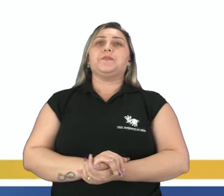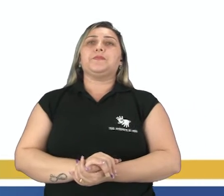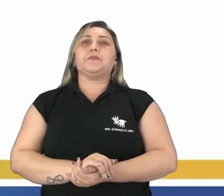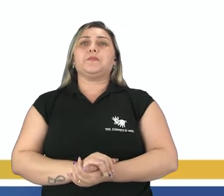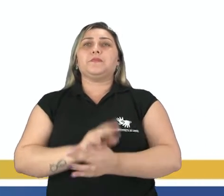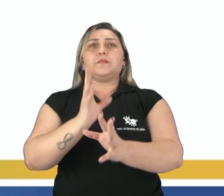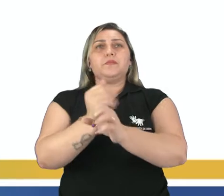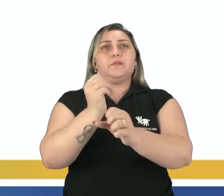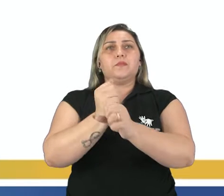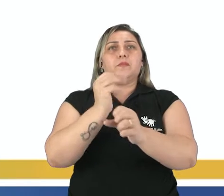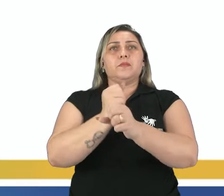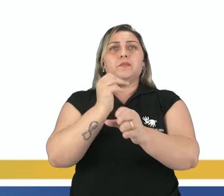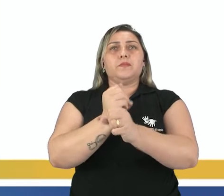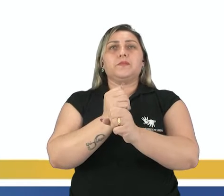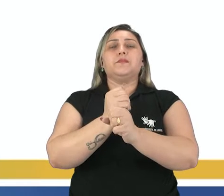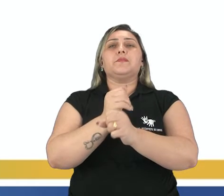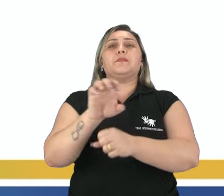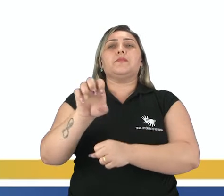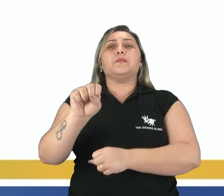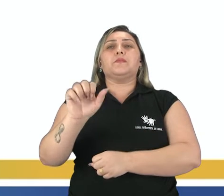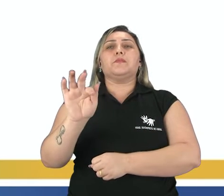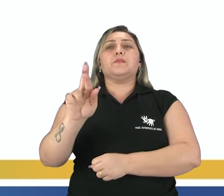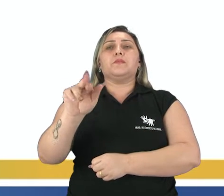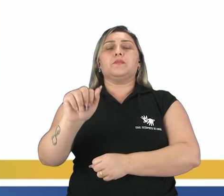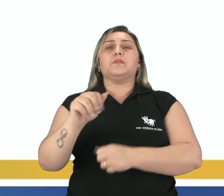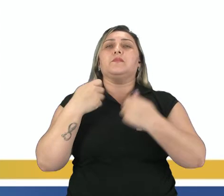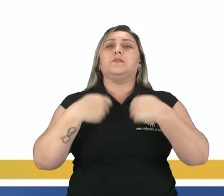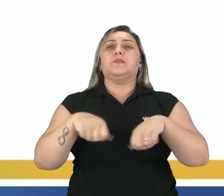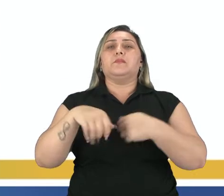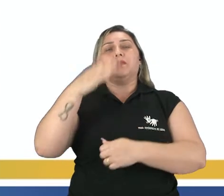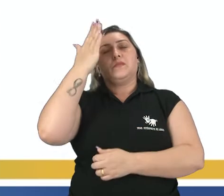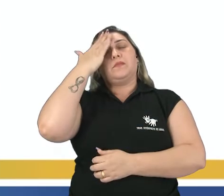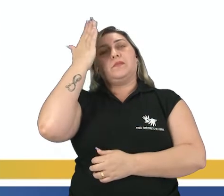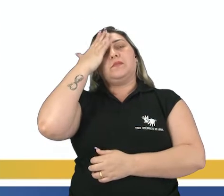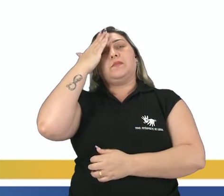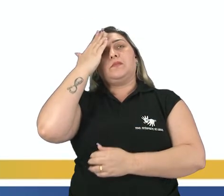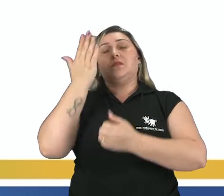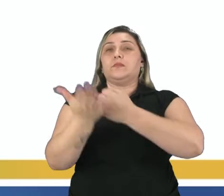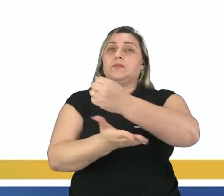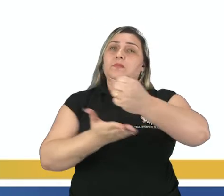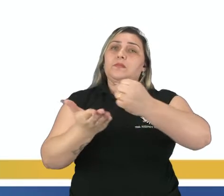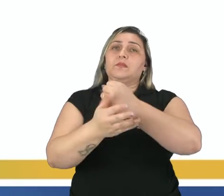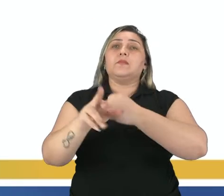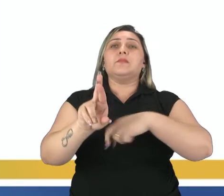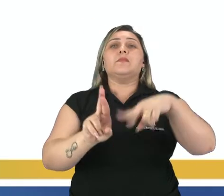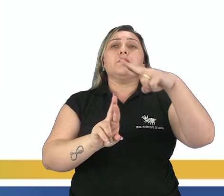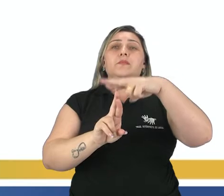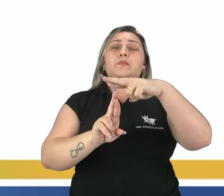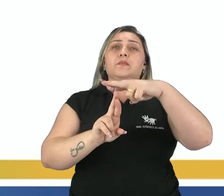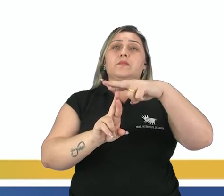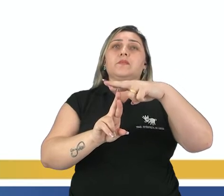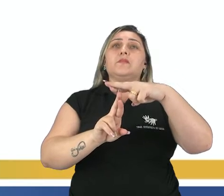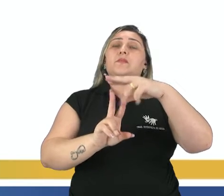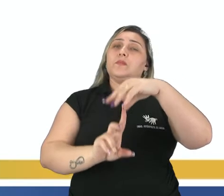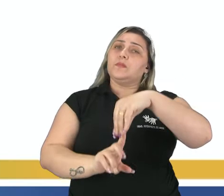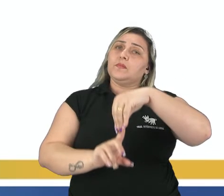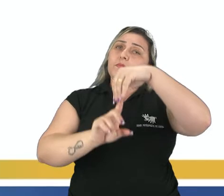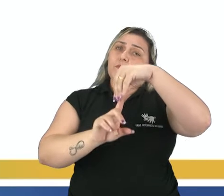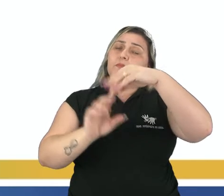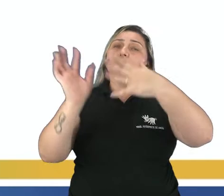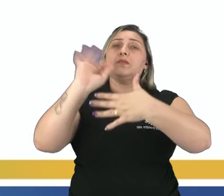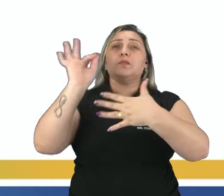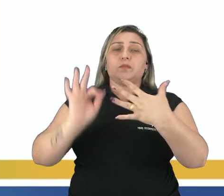para calcular a esfera, nós devemos saber sobre a base do raio, que assume ele é o único